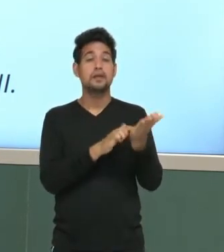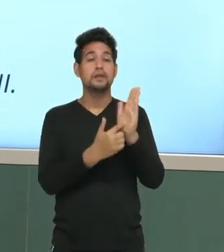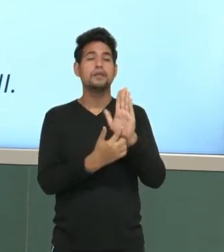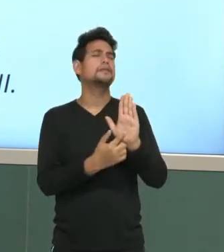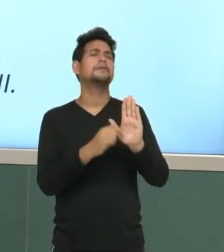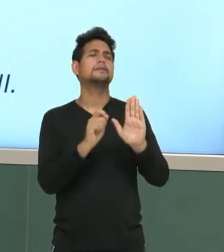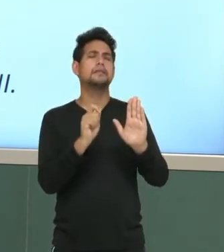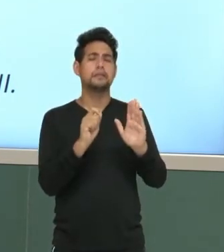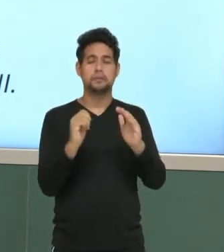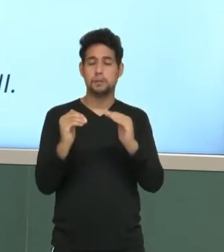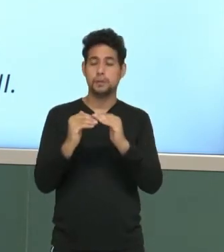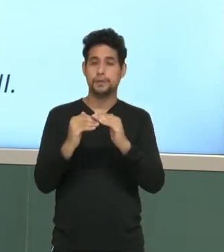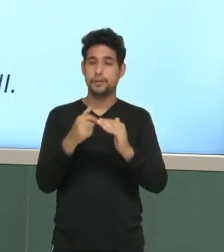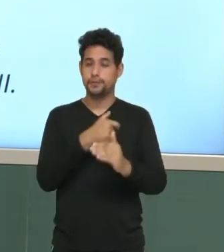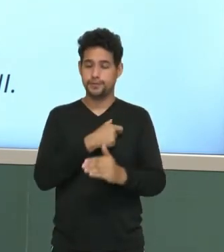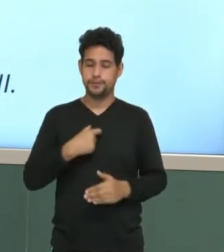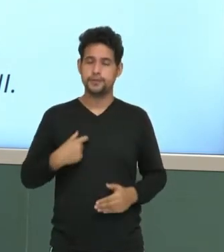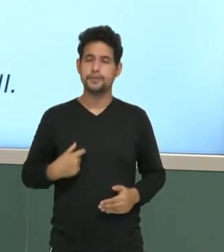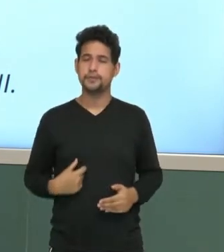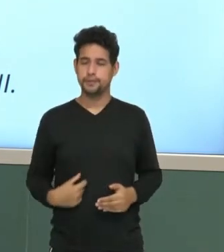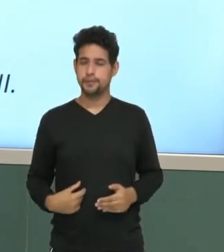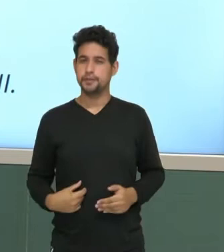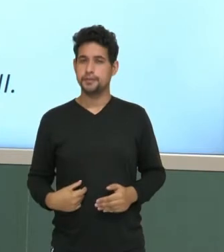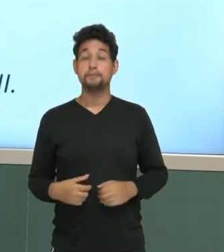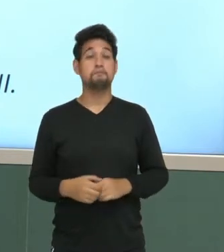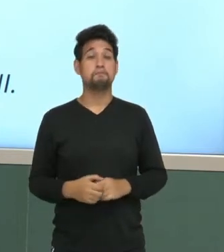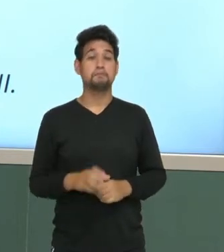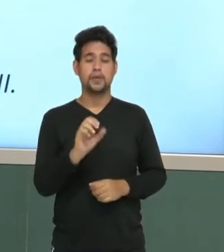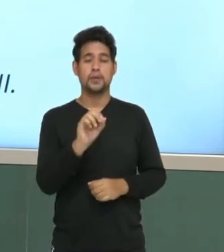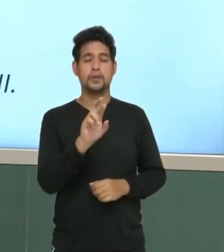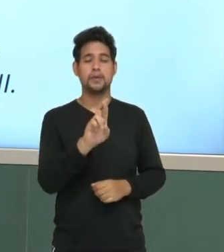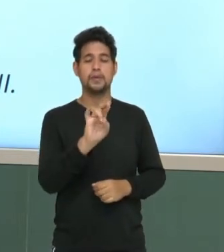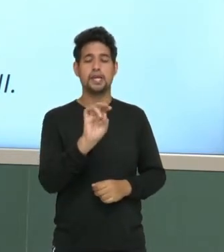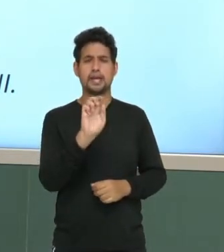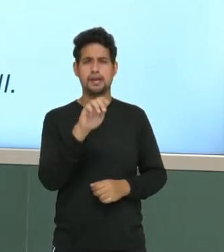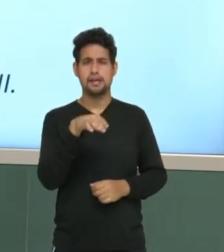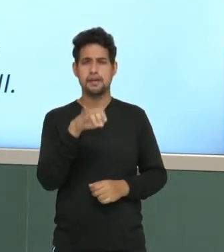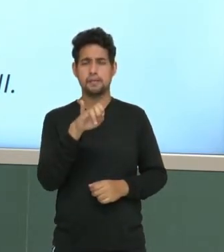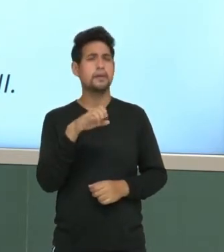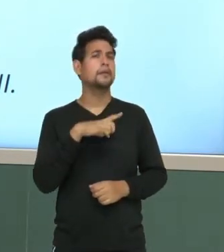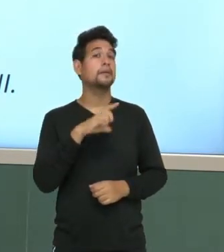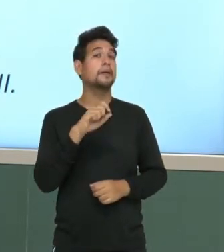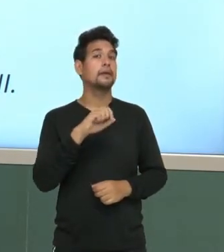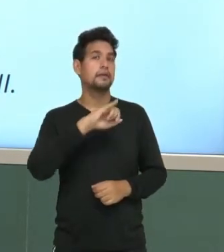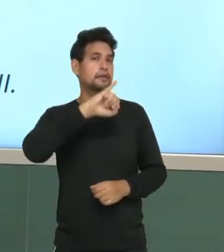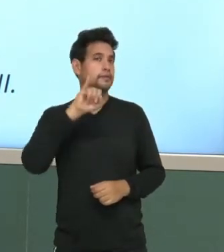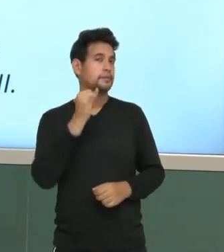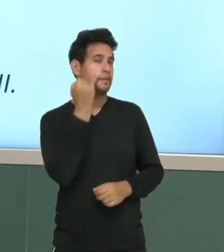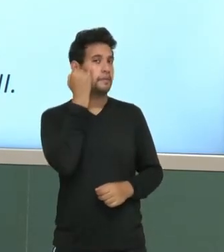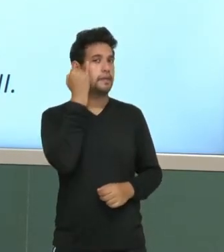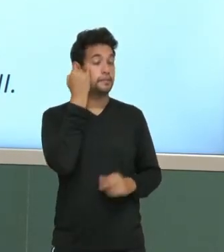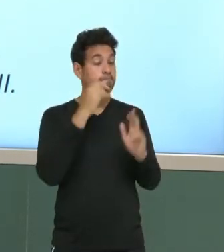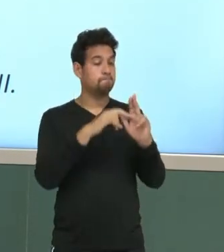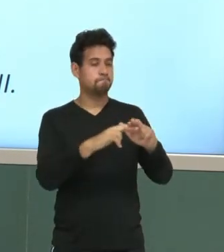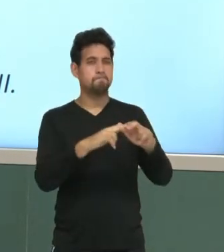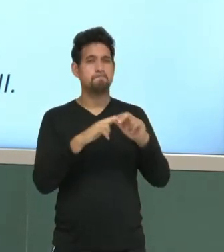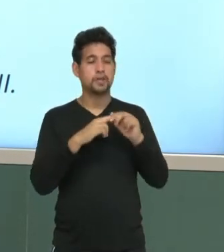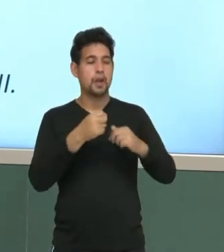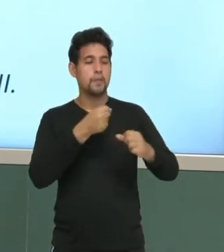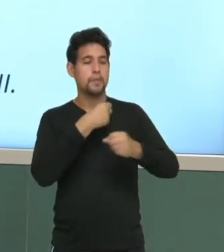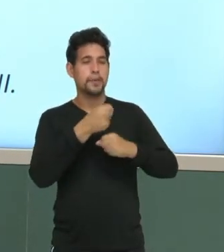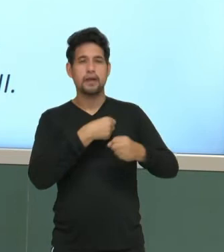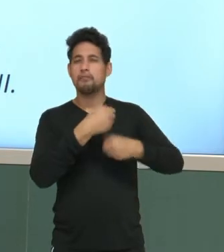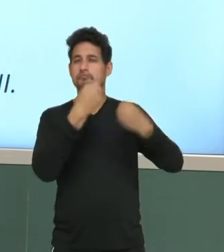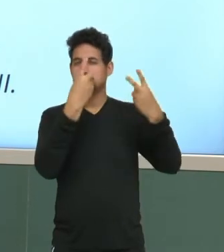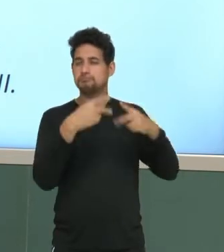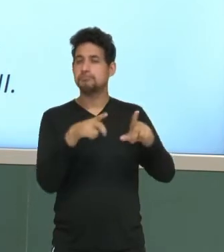China. Os origamis, essa dobradura do papel, está relacionado ao Japão. Por isso, a reportagem explica, né,